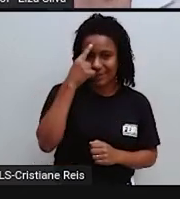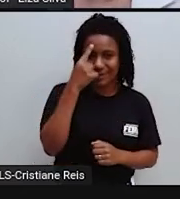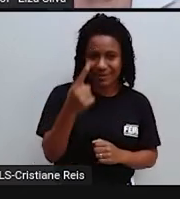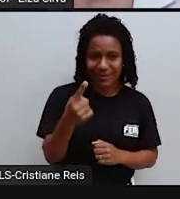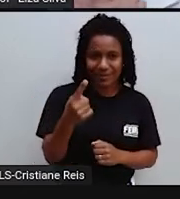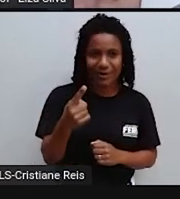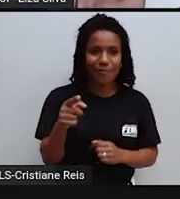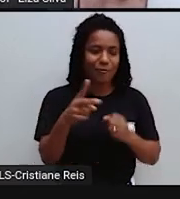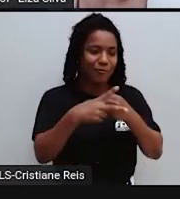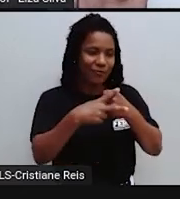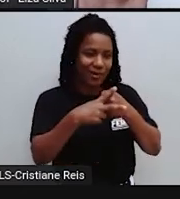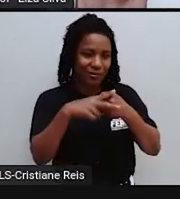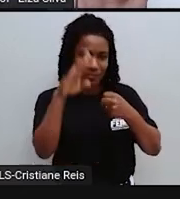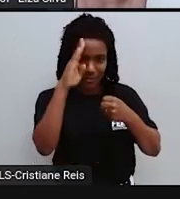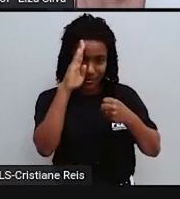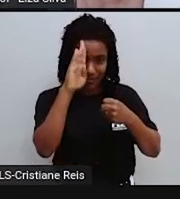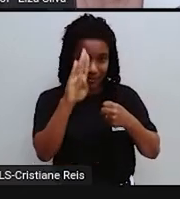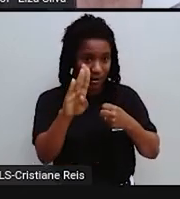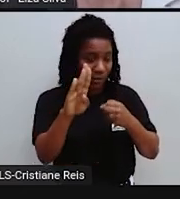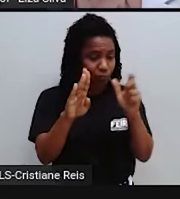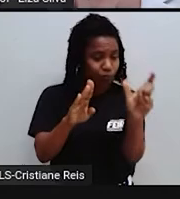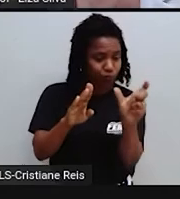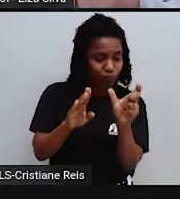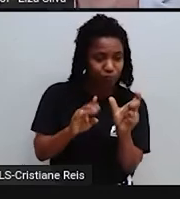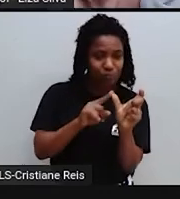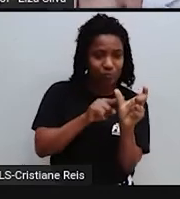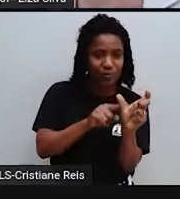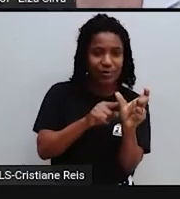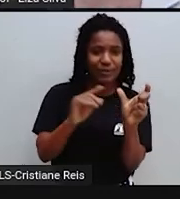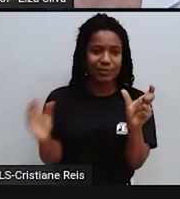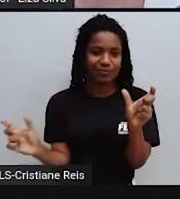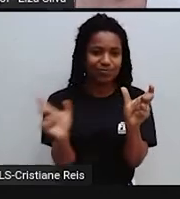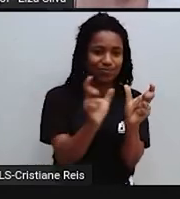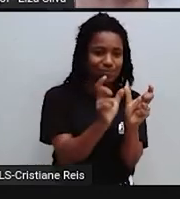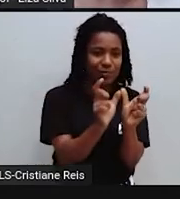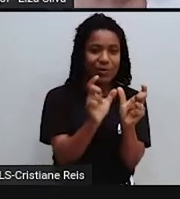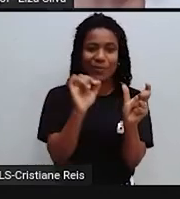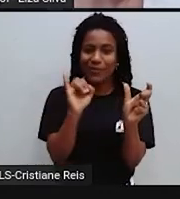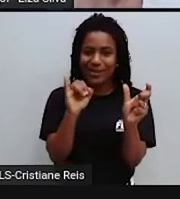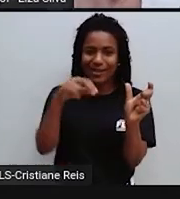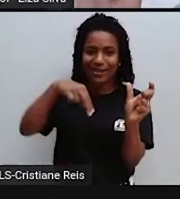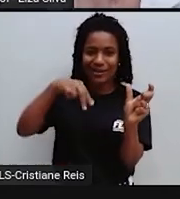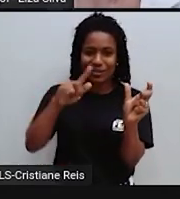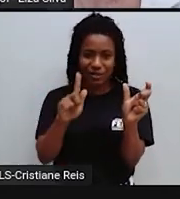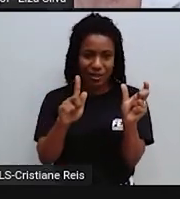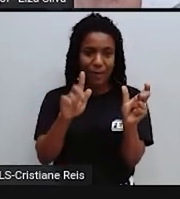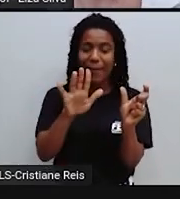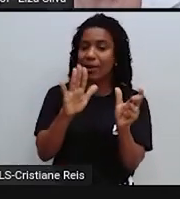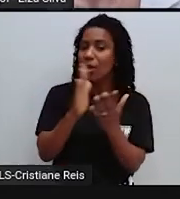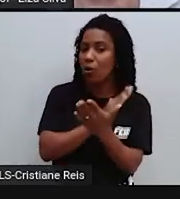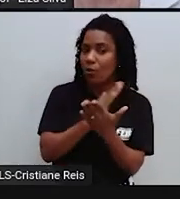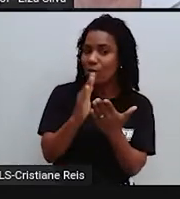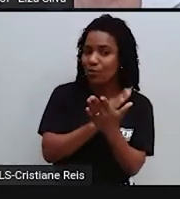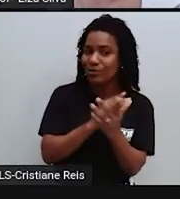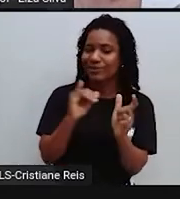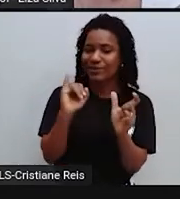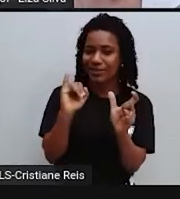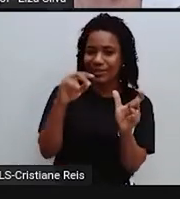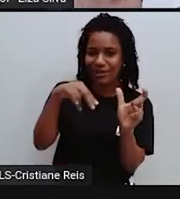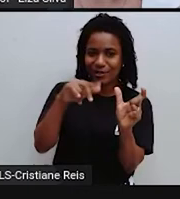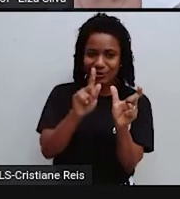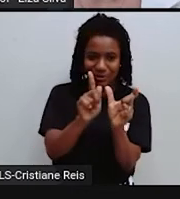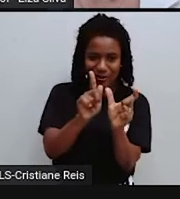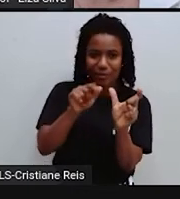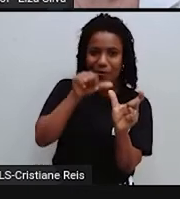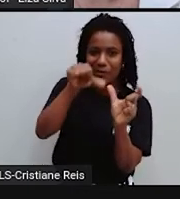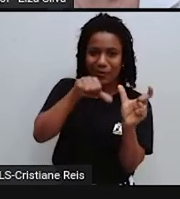ing. Só que existem algumas situações que a gente vai ter que fazer uma pequena alteração no final do verbo. Então, vamos aprender um